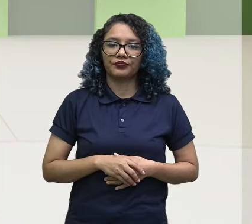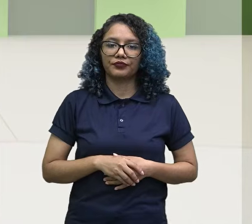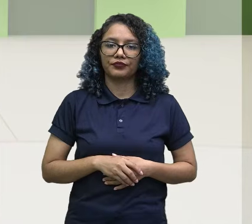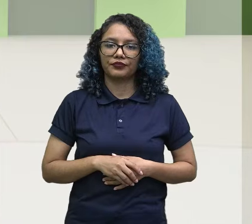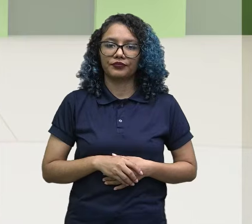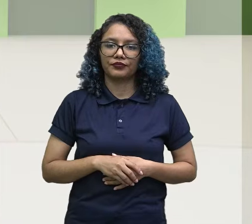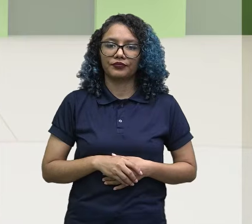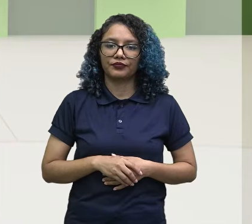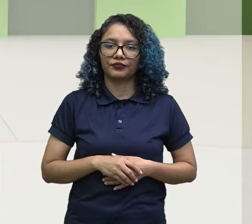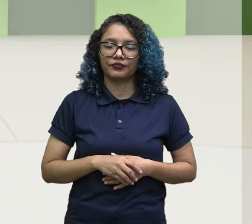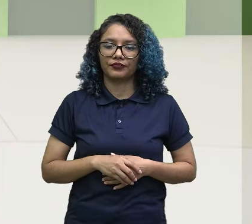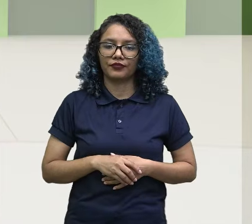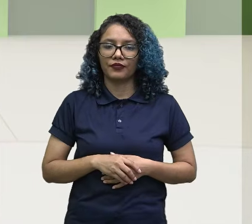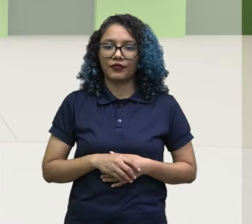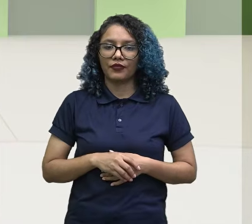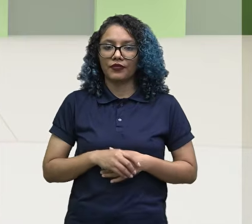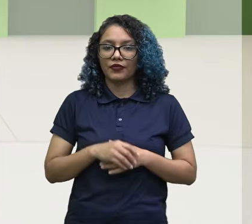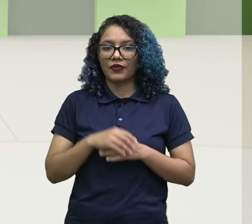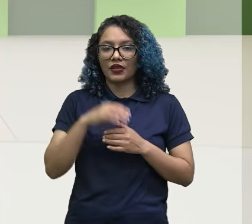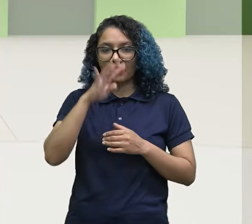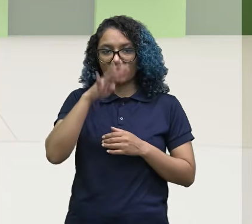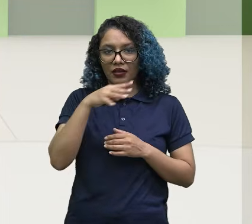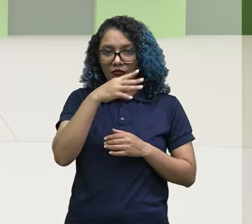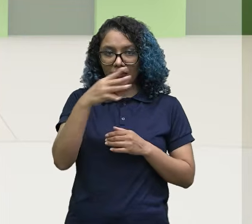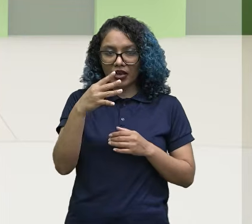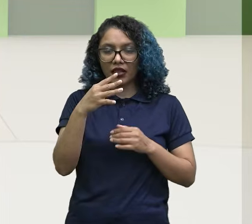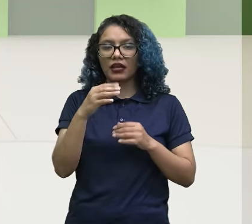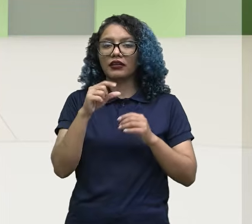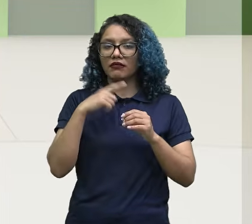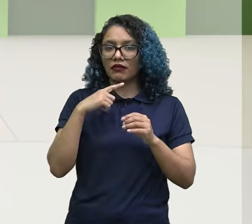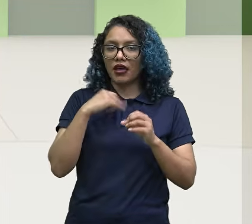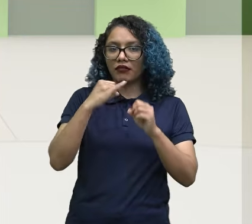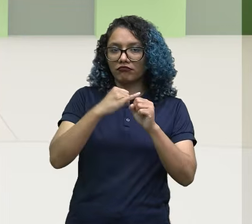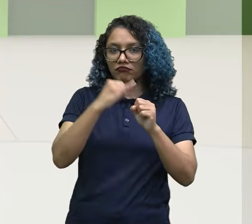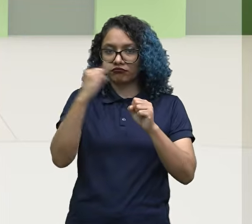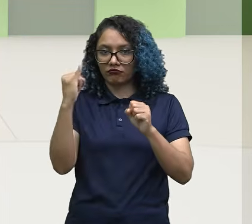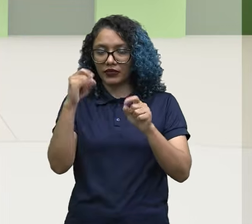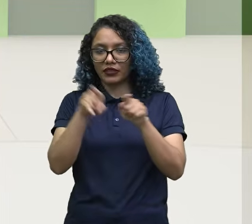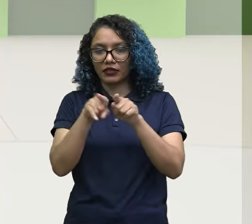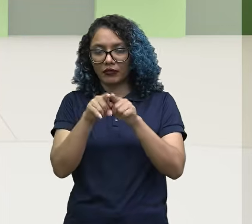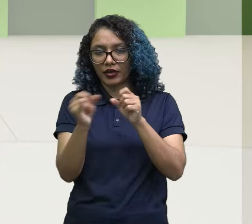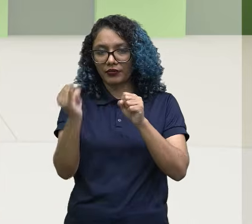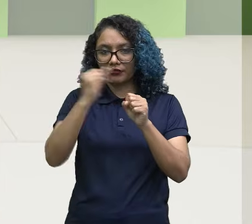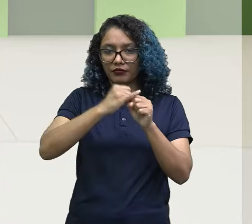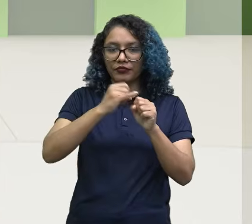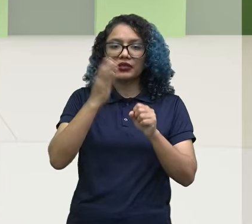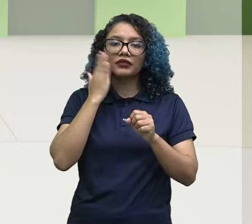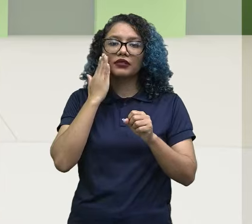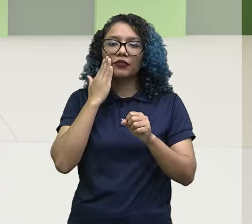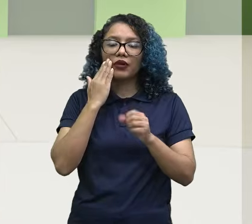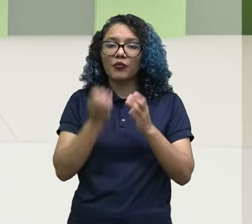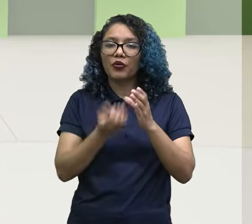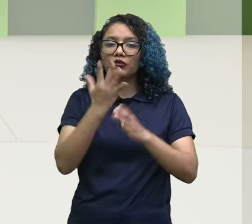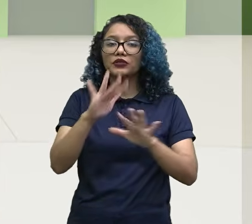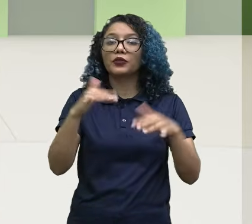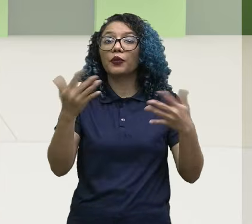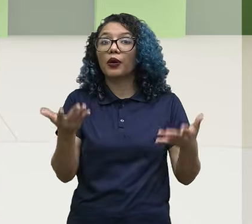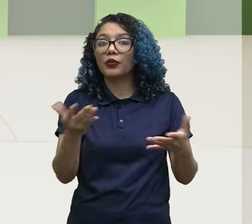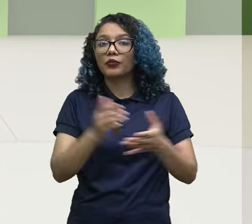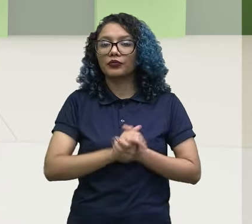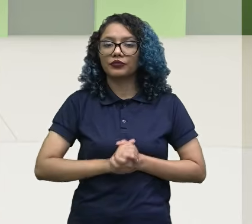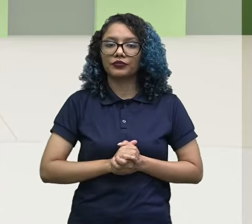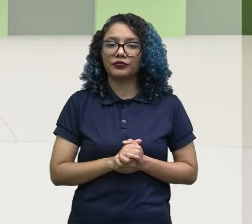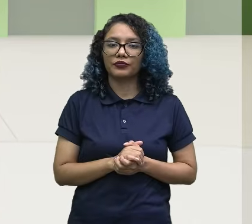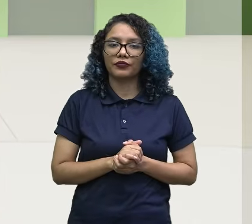chama uma tabela de descarga de cátions e ânions, para determinar quem vai ser produzido, tá? Então,